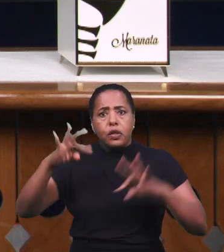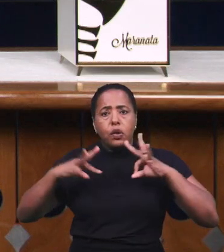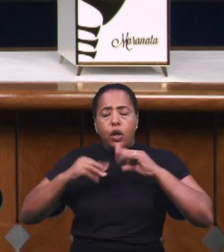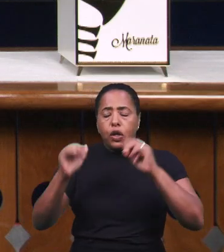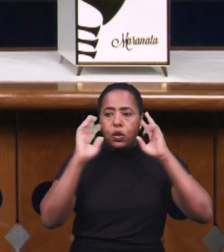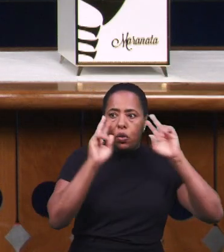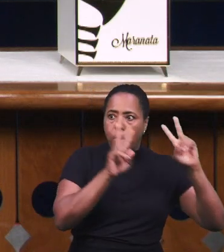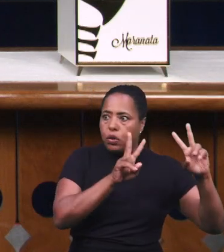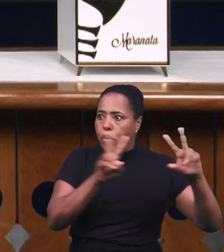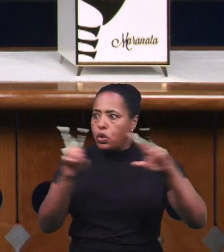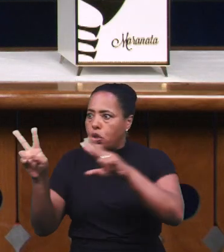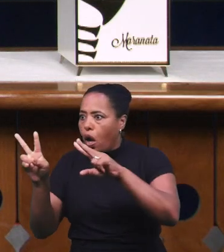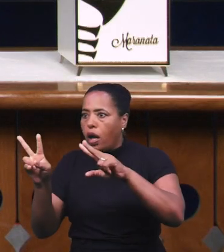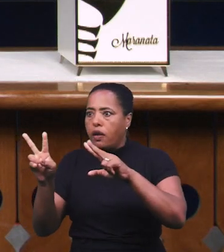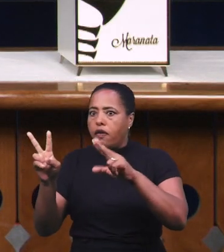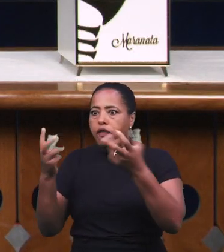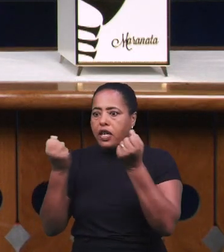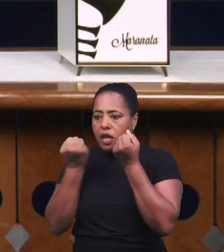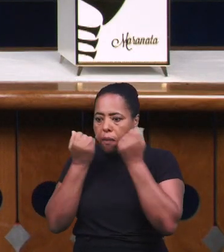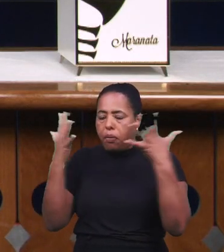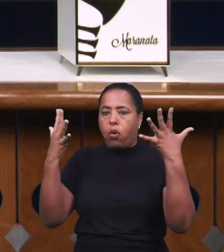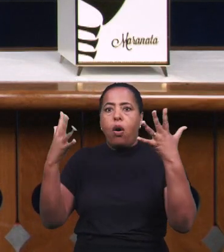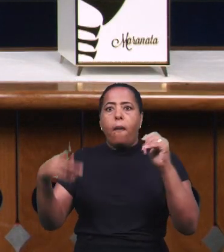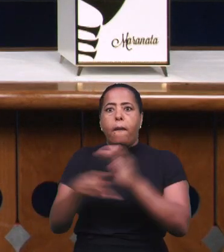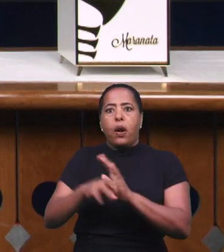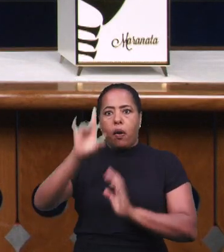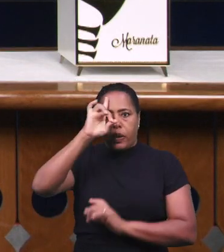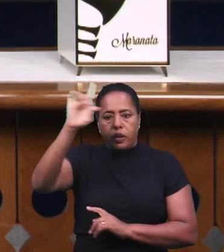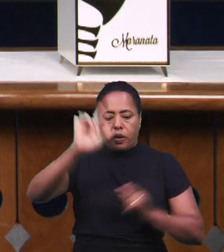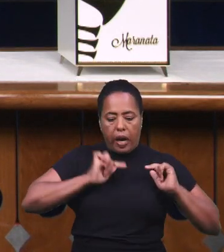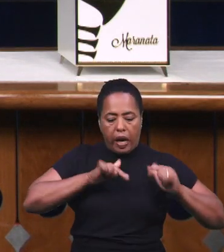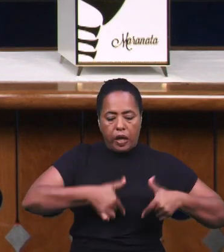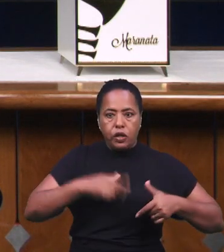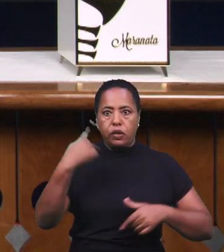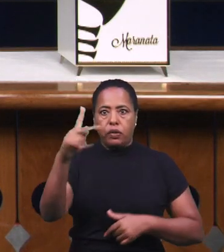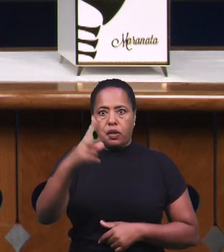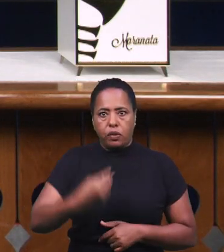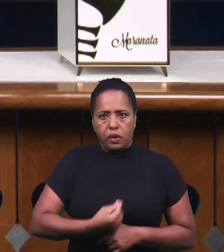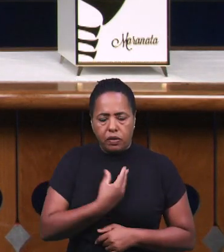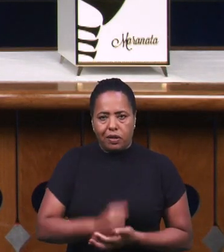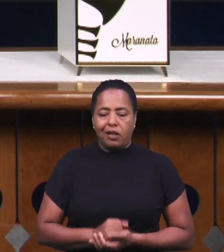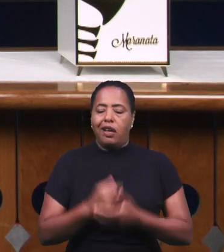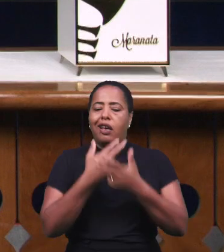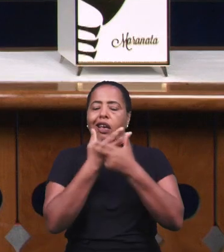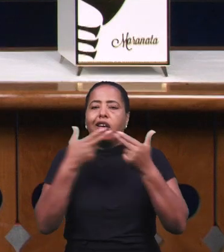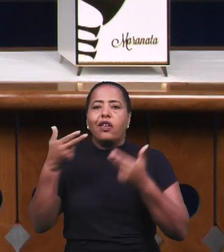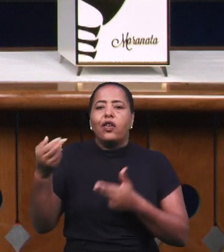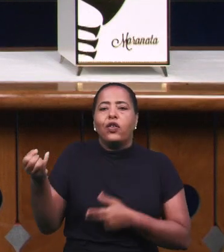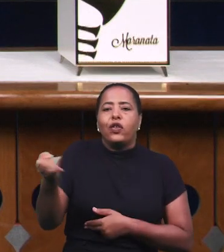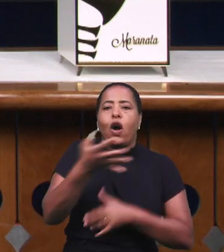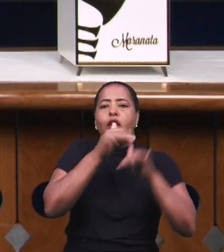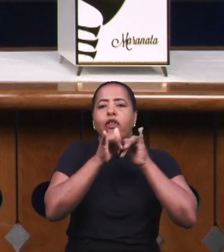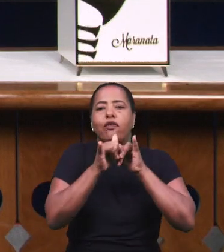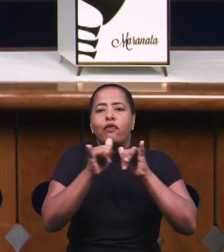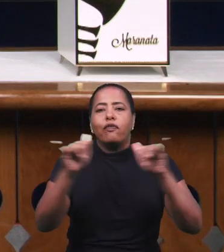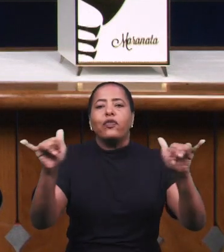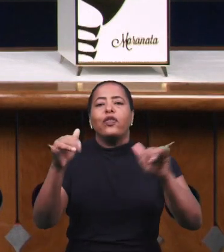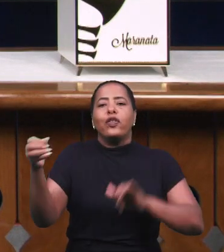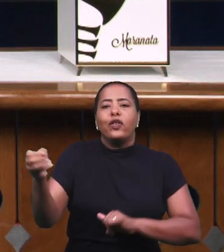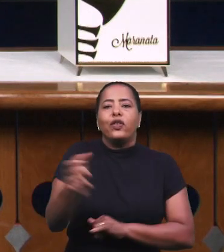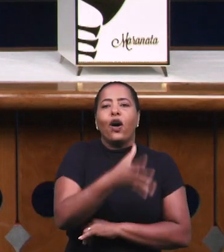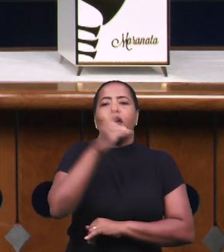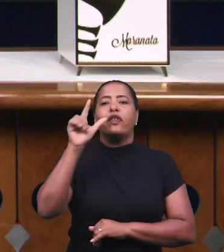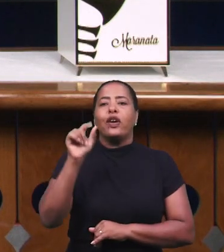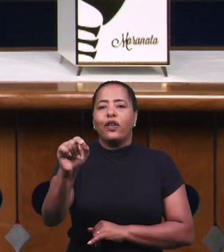a glória de Deus na sua vida. E as boas novas hoje são essas. Ele está vivo,